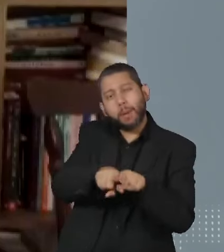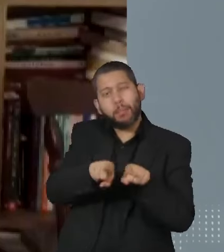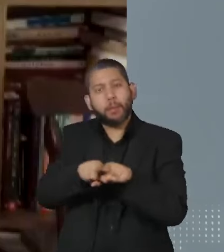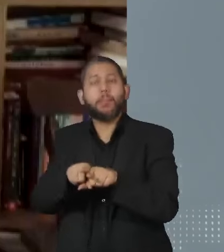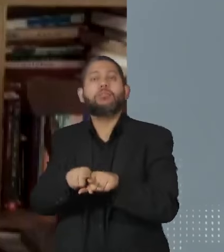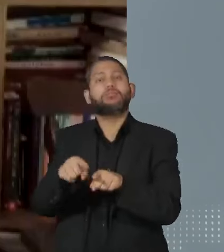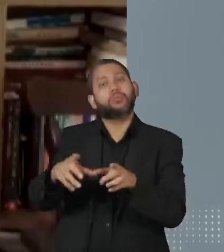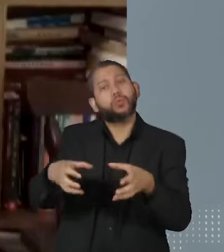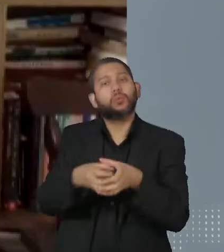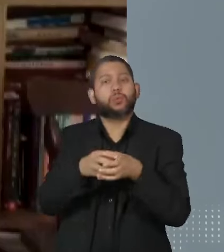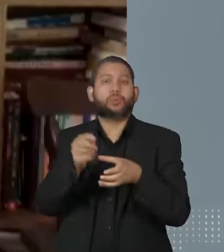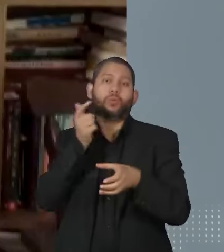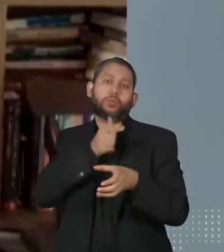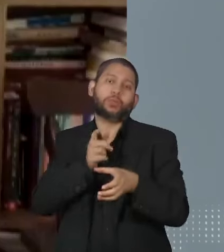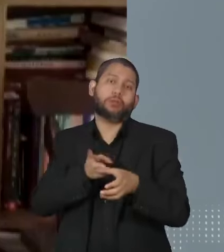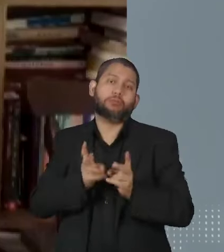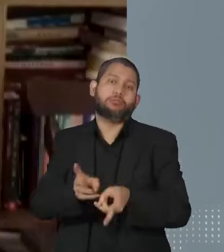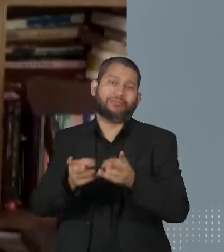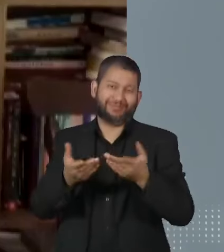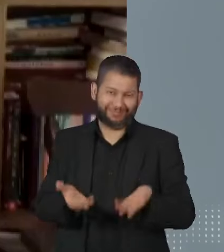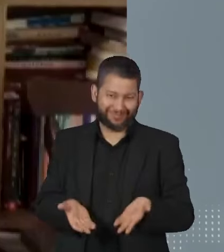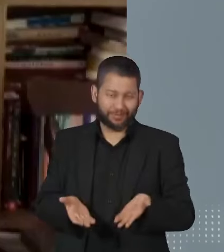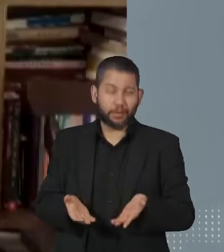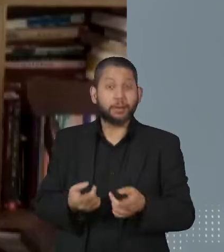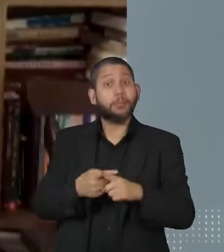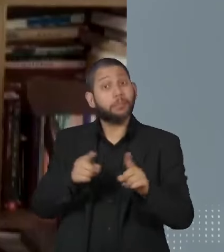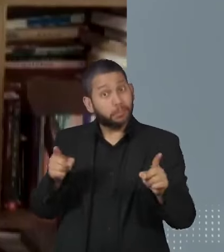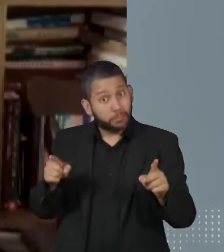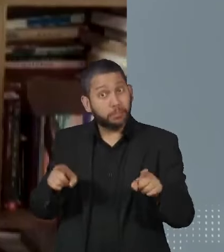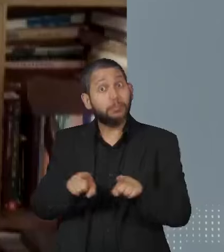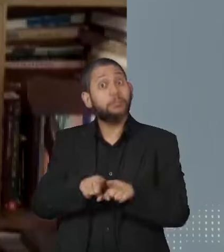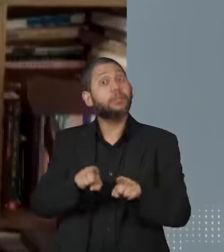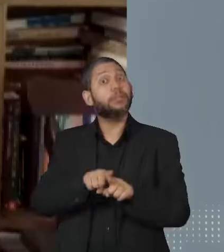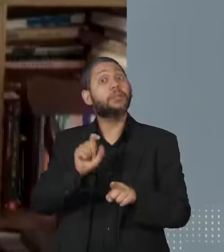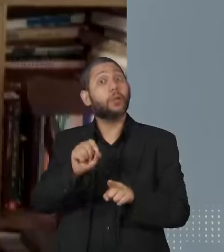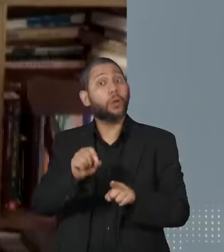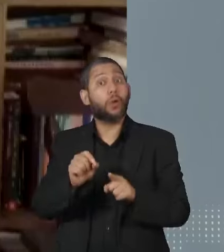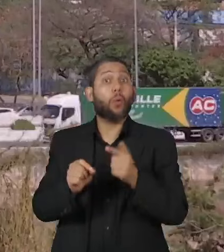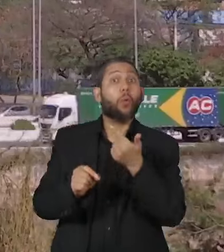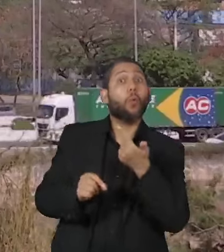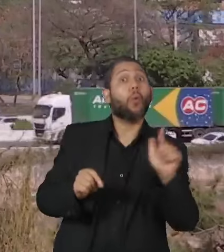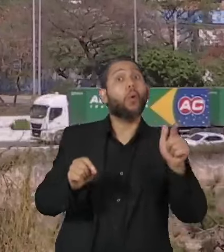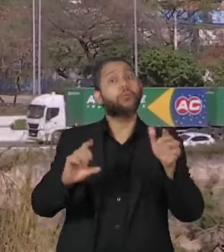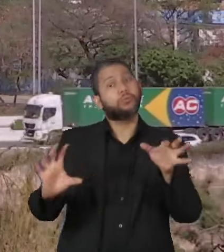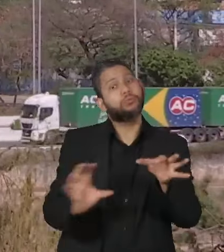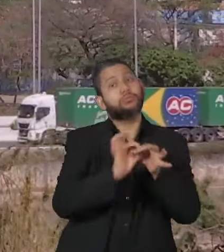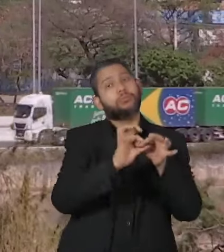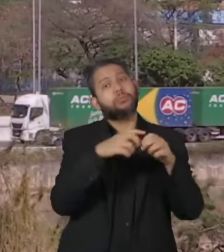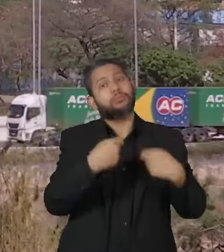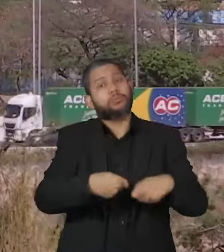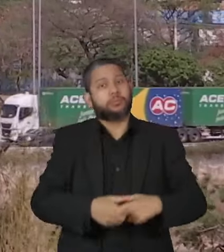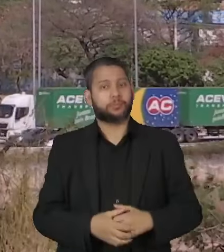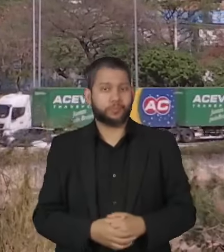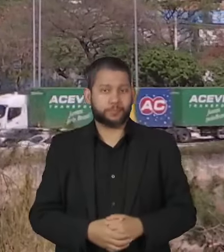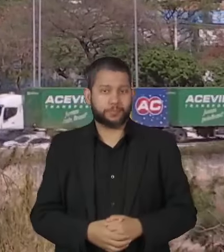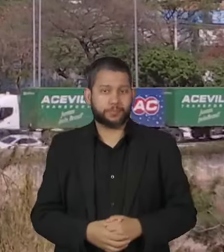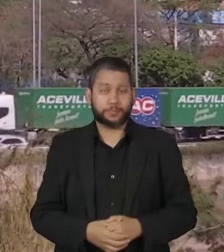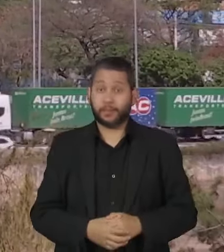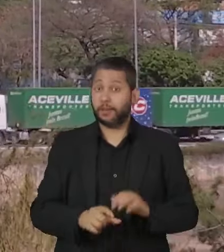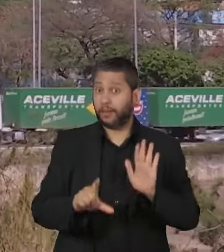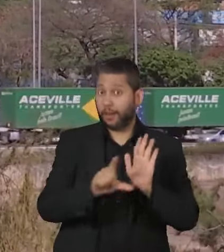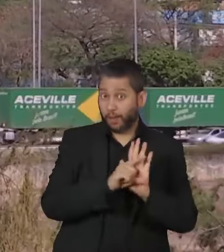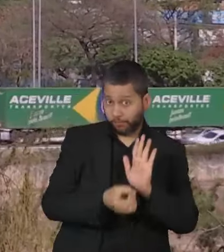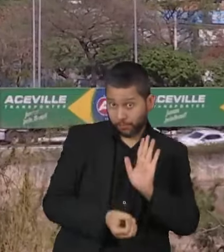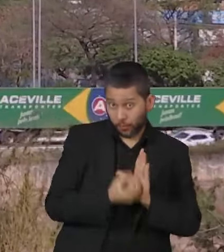que eh passando a ser eh eh federalizados com partidos maiores mas a Lei da Federação partidária